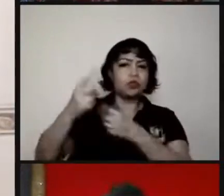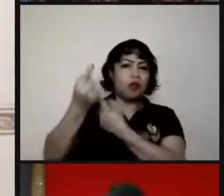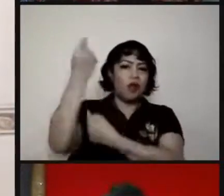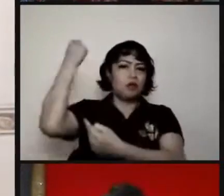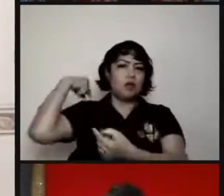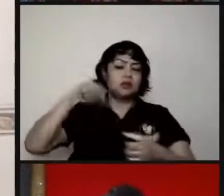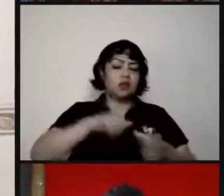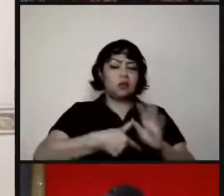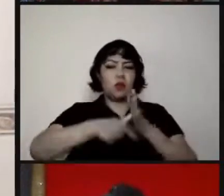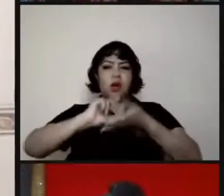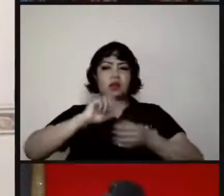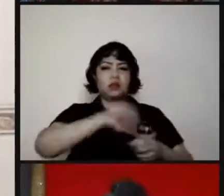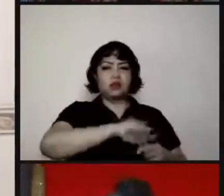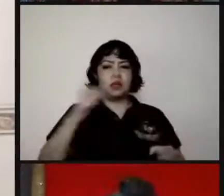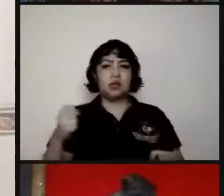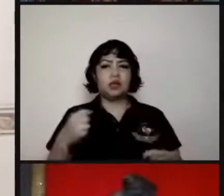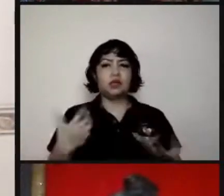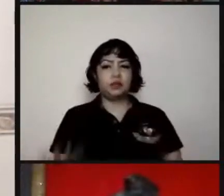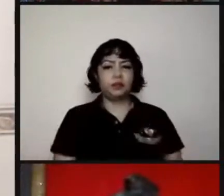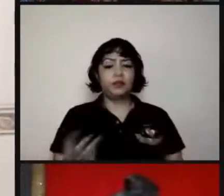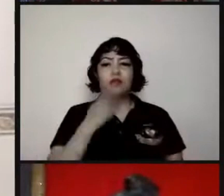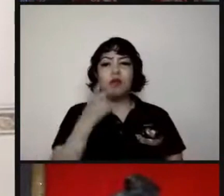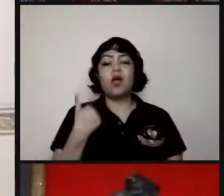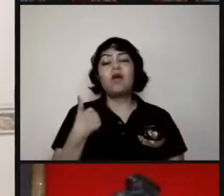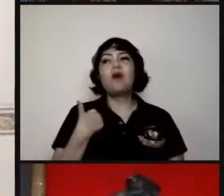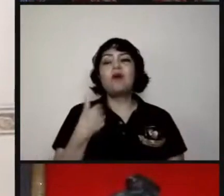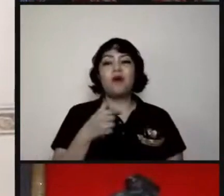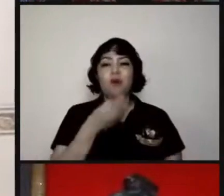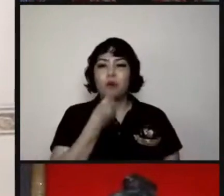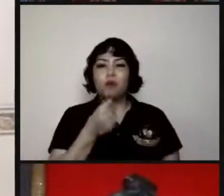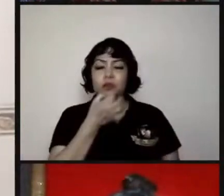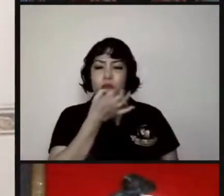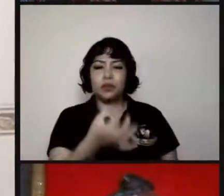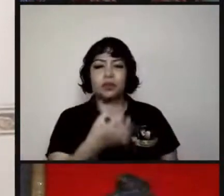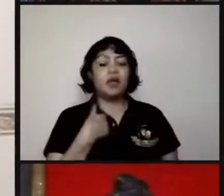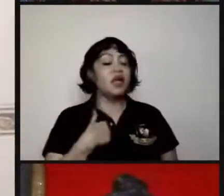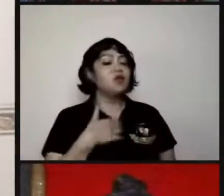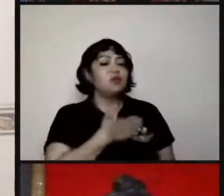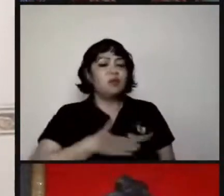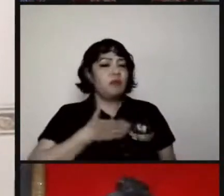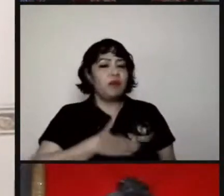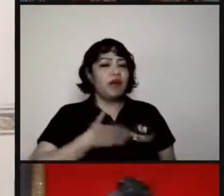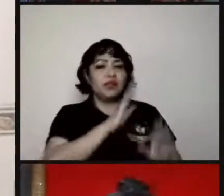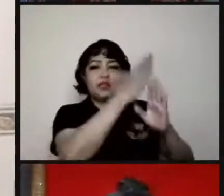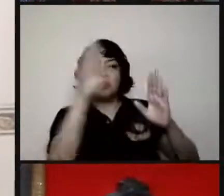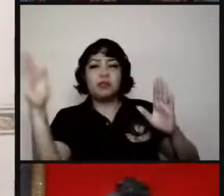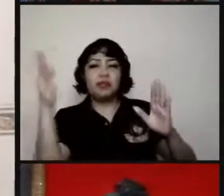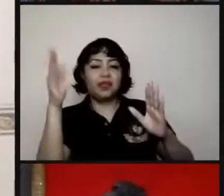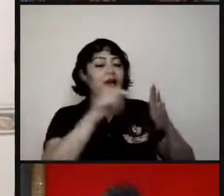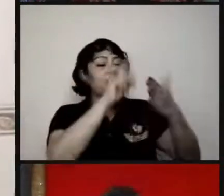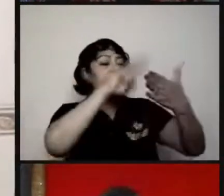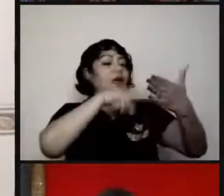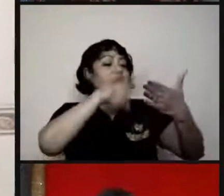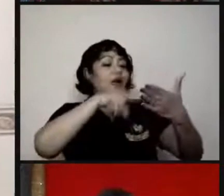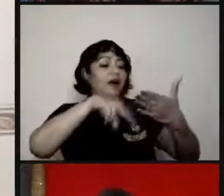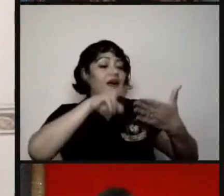assim: eu sempre tinha como prazer estar em bibliotecas, eu também. Claro, no passado, para delinear uma viagem,